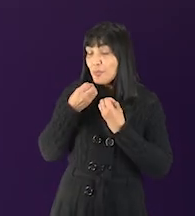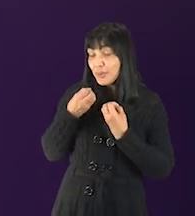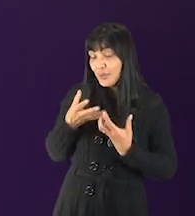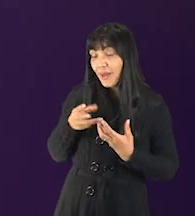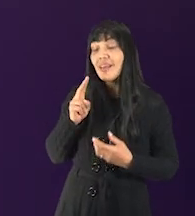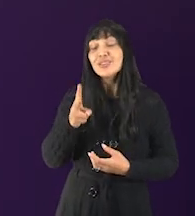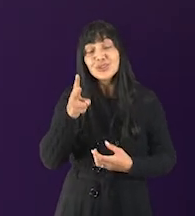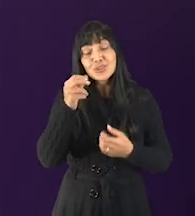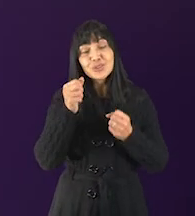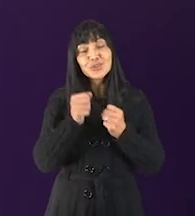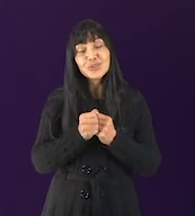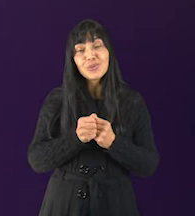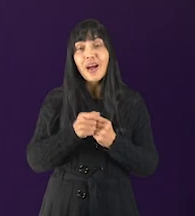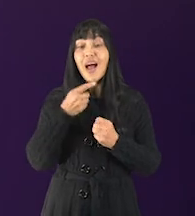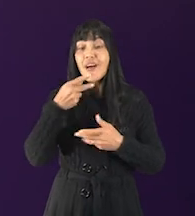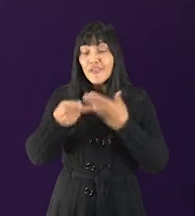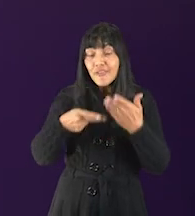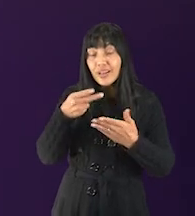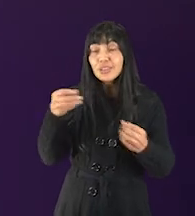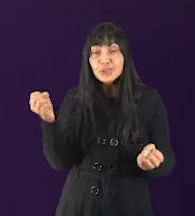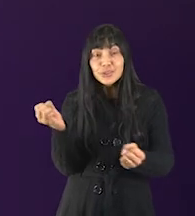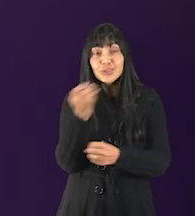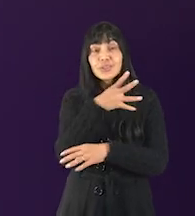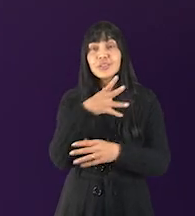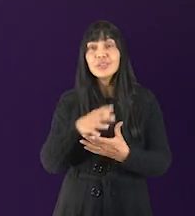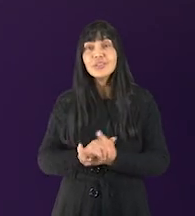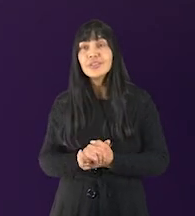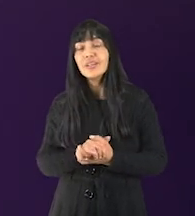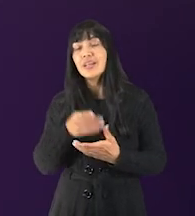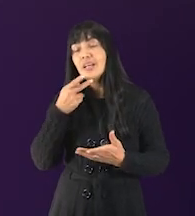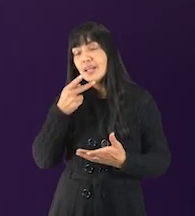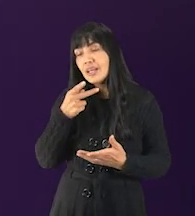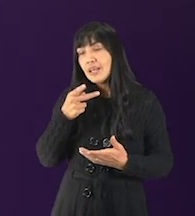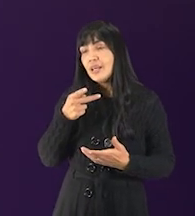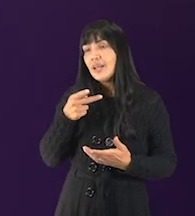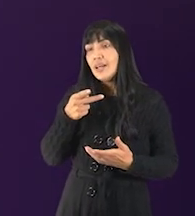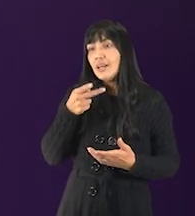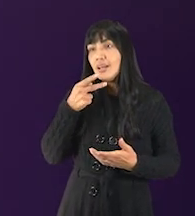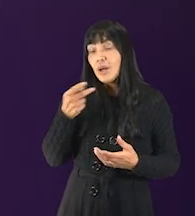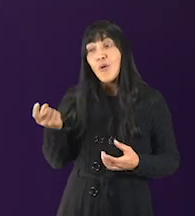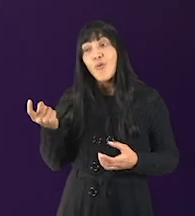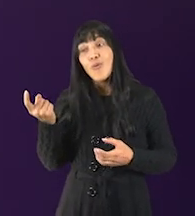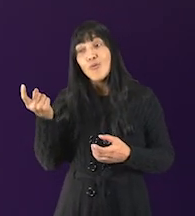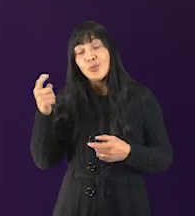Muito bem. E a gente continua falando de inovação por aqui? Então você continua, porque daqui a